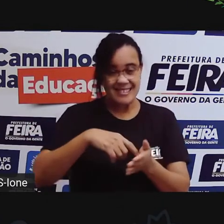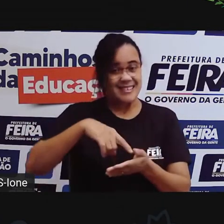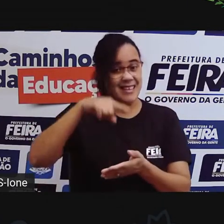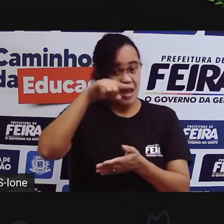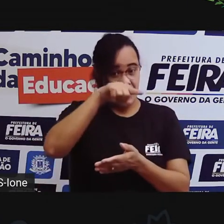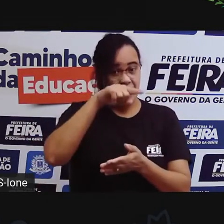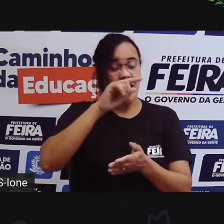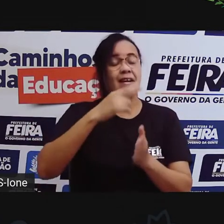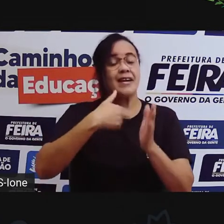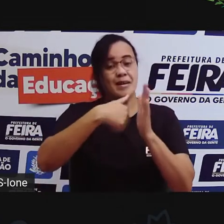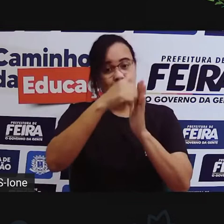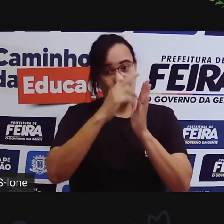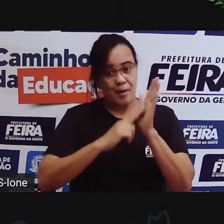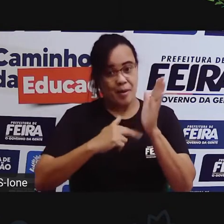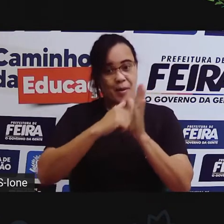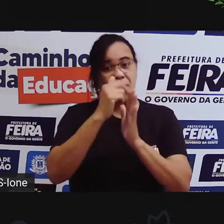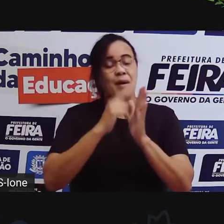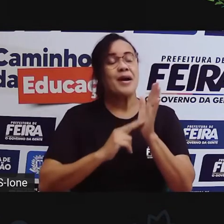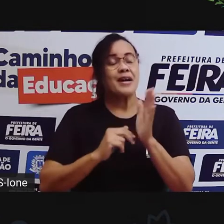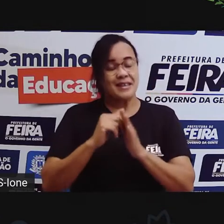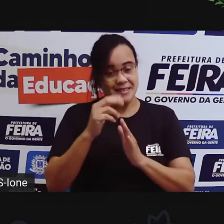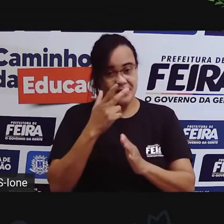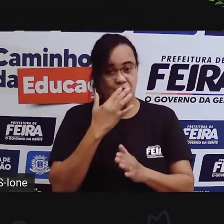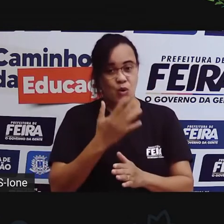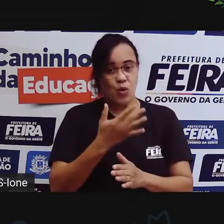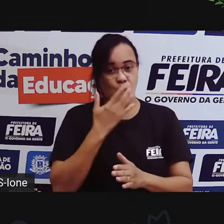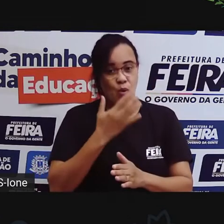guache para que a gente possa pintar o nosso rolinho.